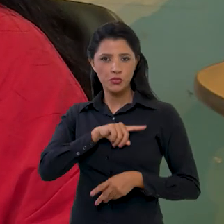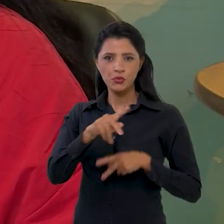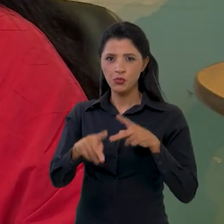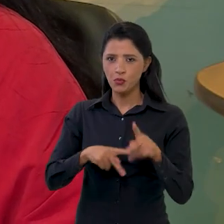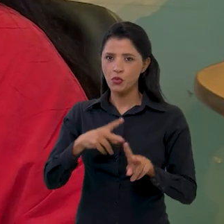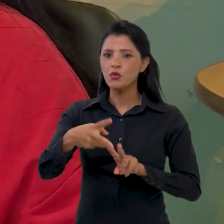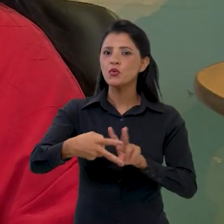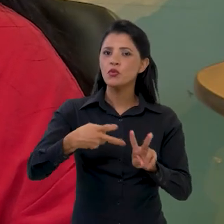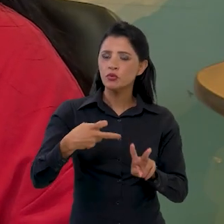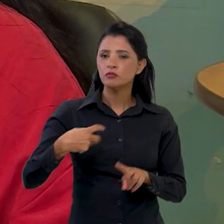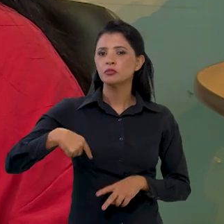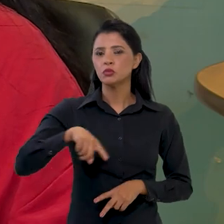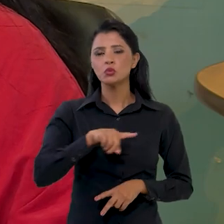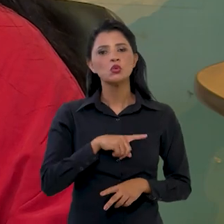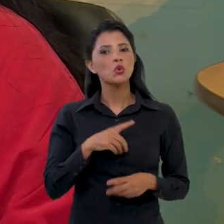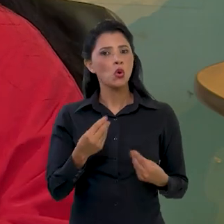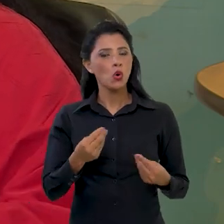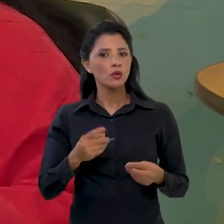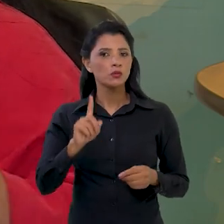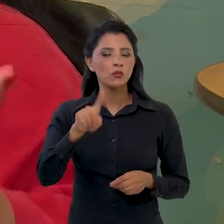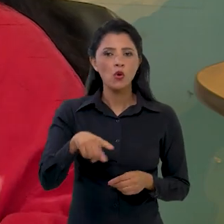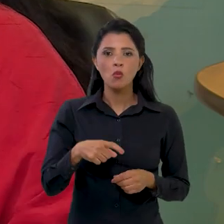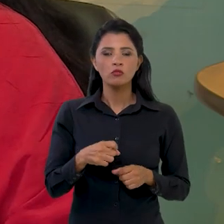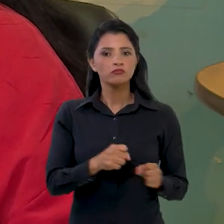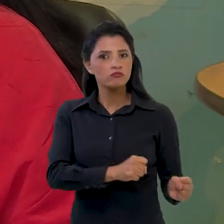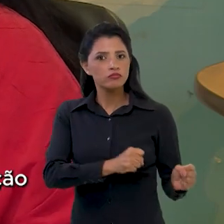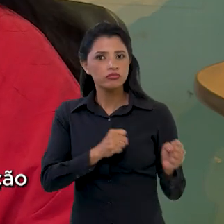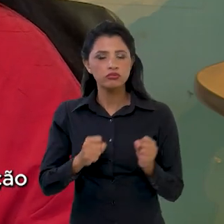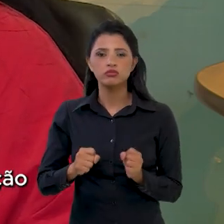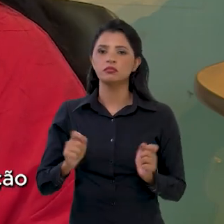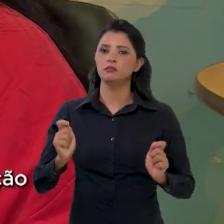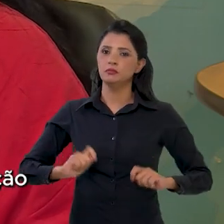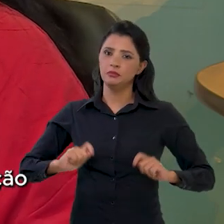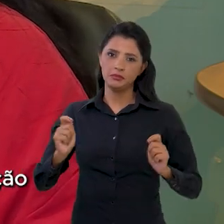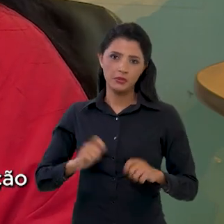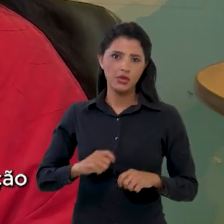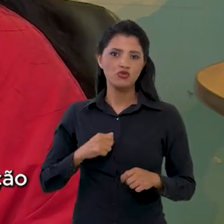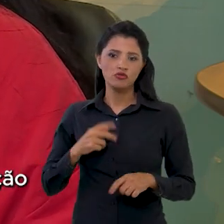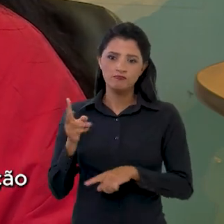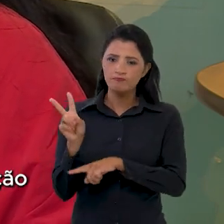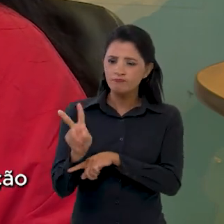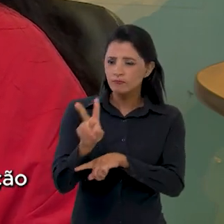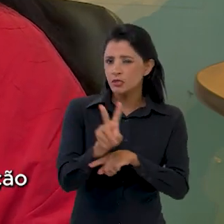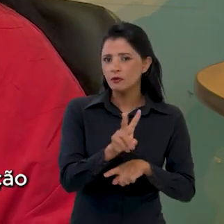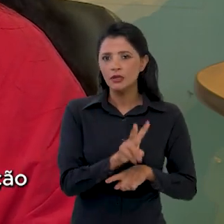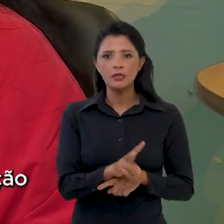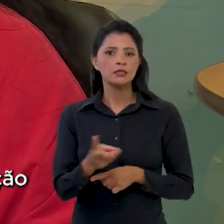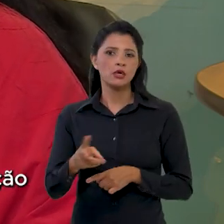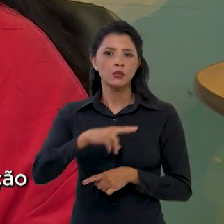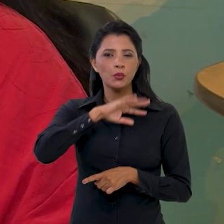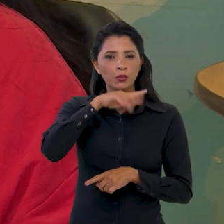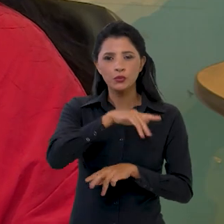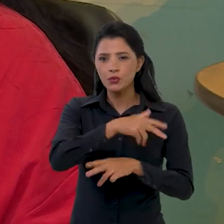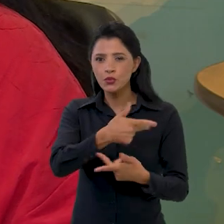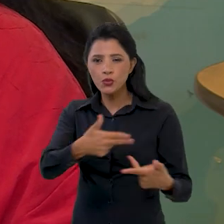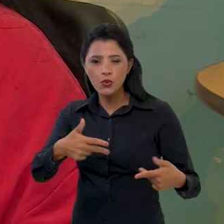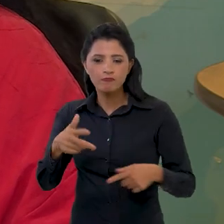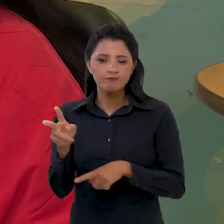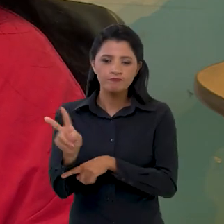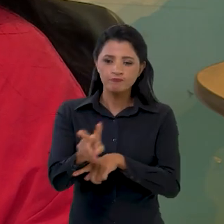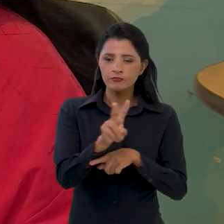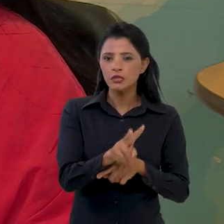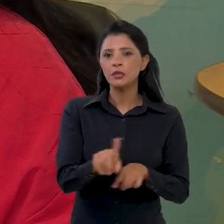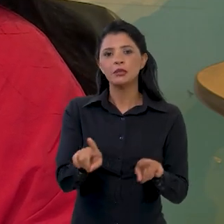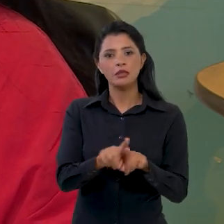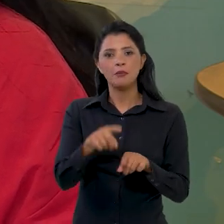para nós, povos indígenas, como grandes, como uma grande potência de preservação da